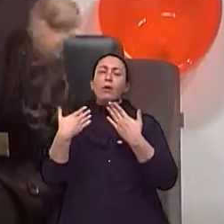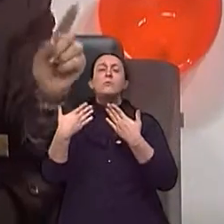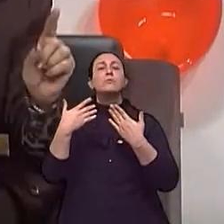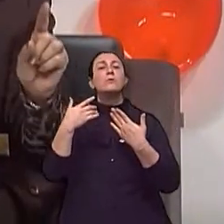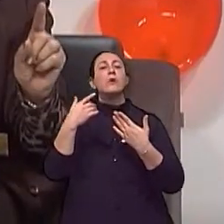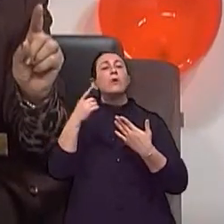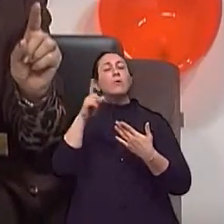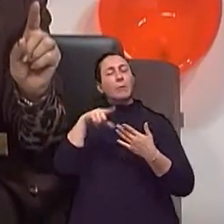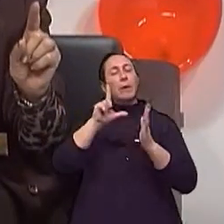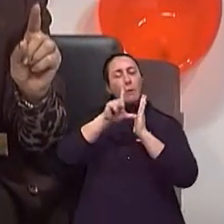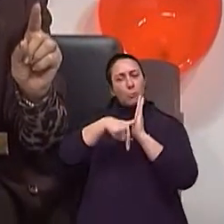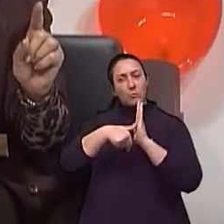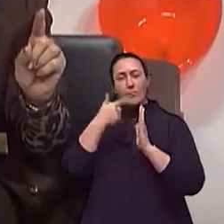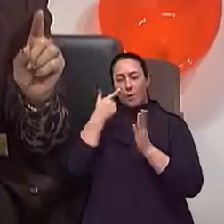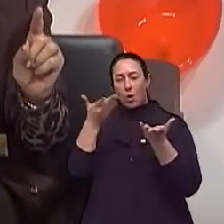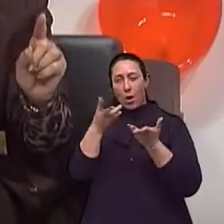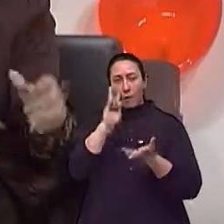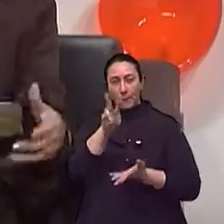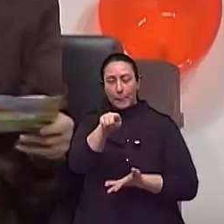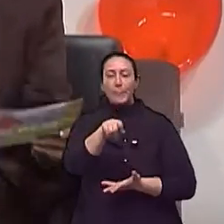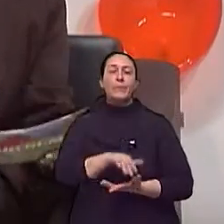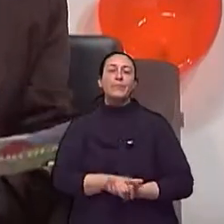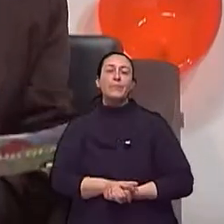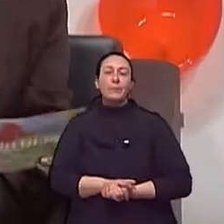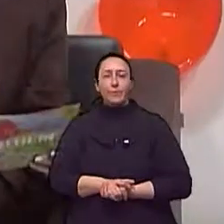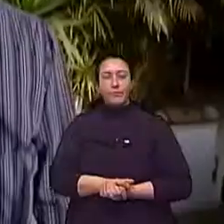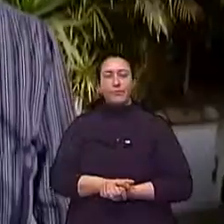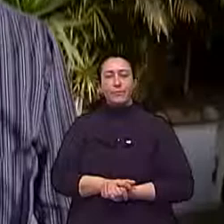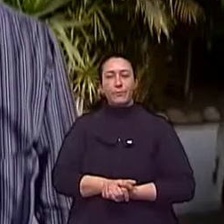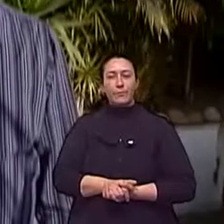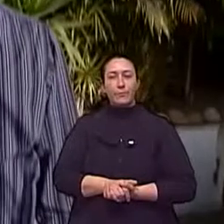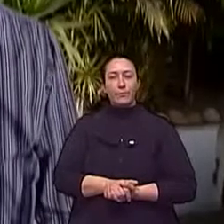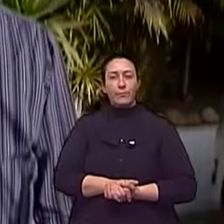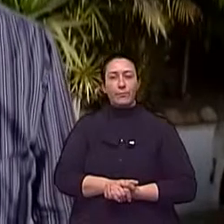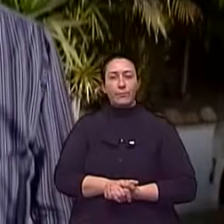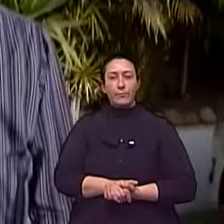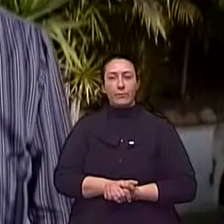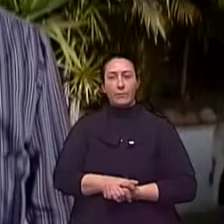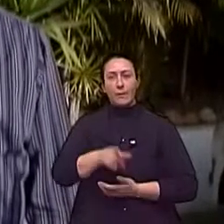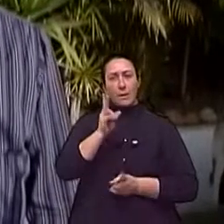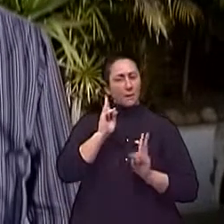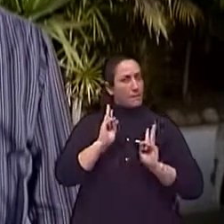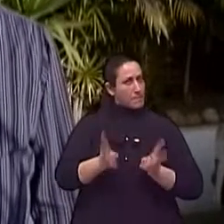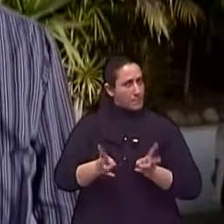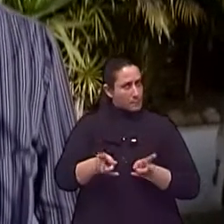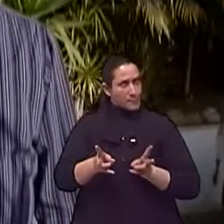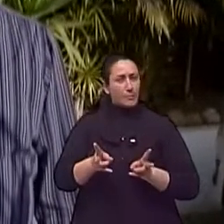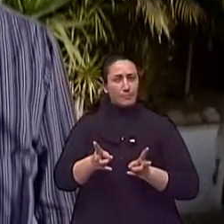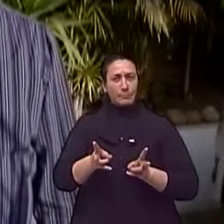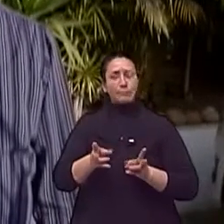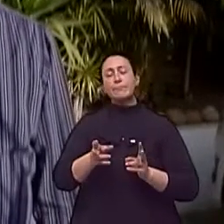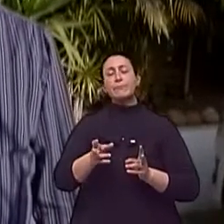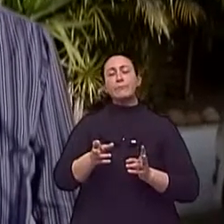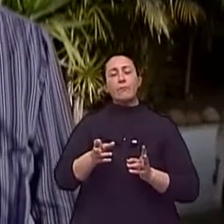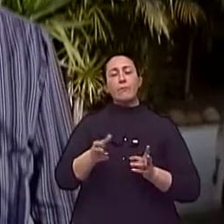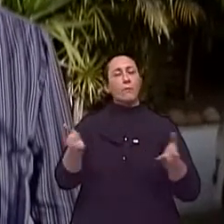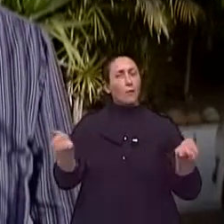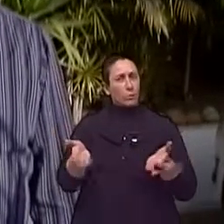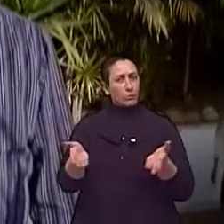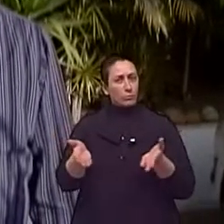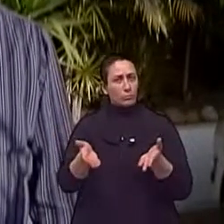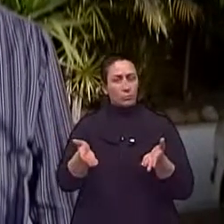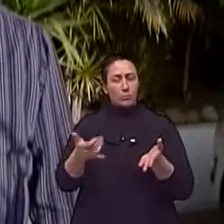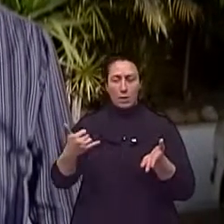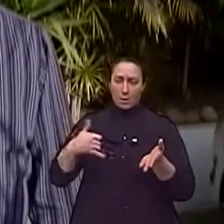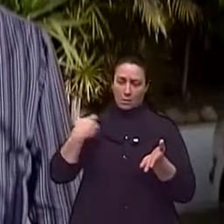também em cima do que a gente vai ver aí vamos lá na mesma proporção em que aumenta a média de